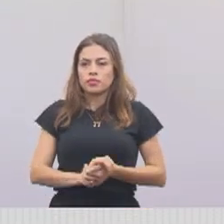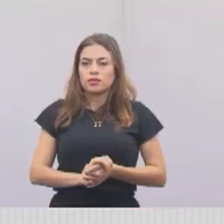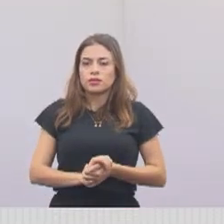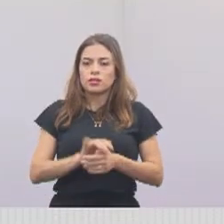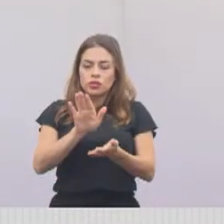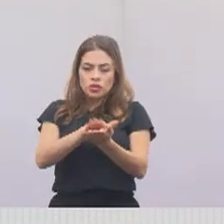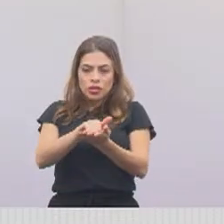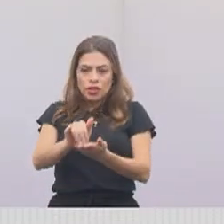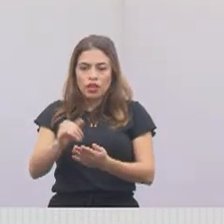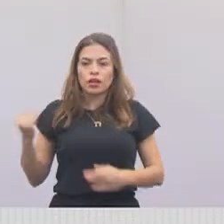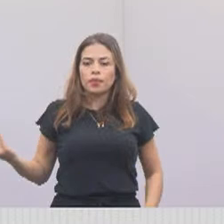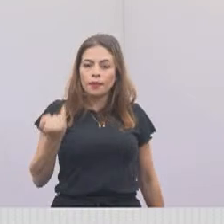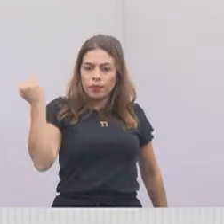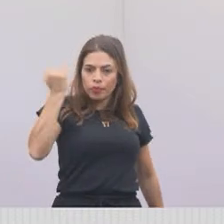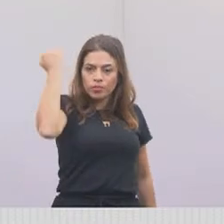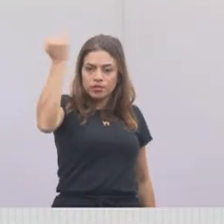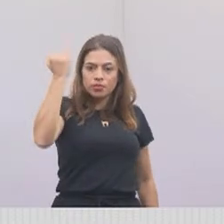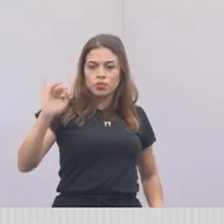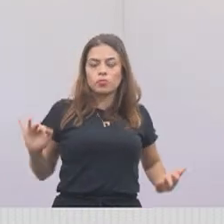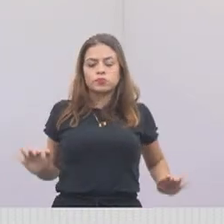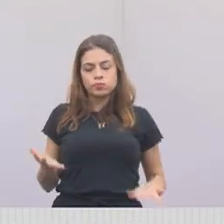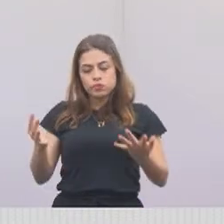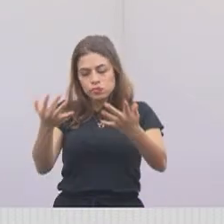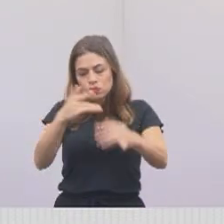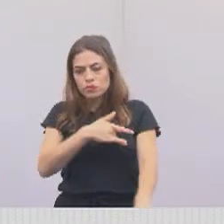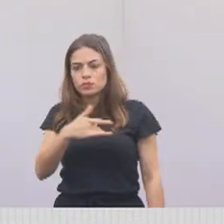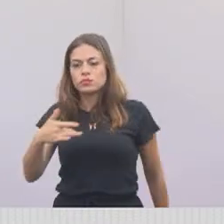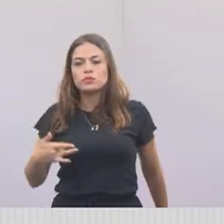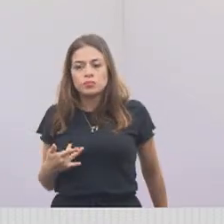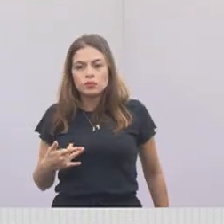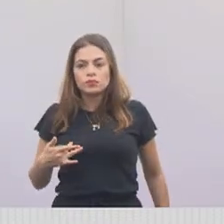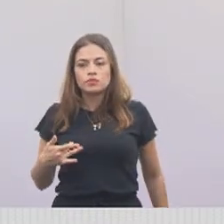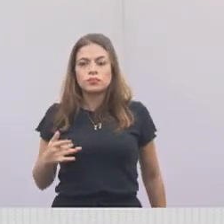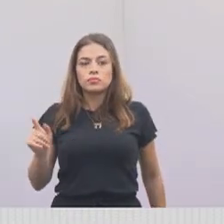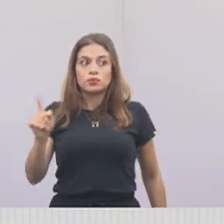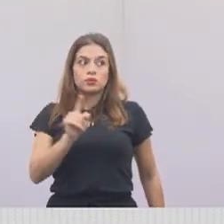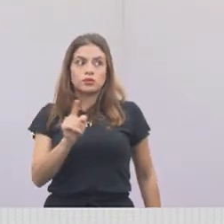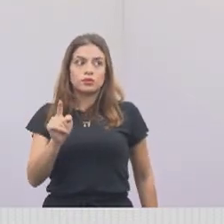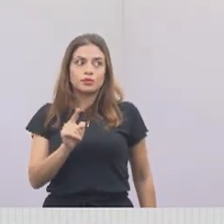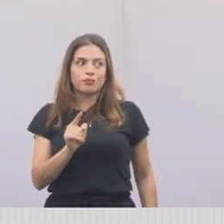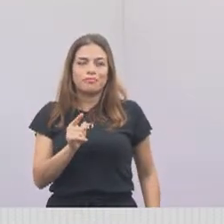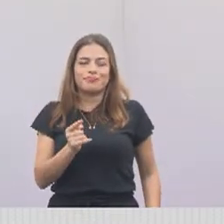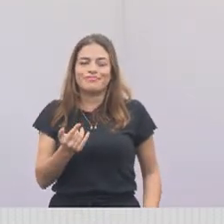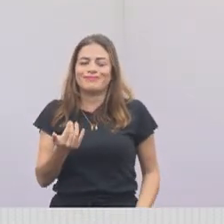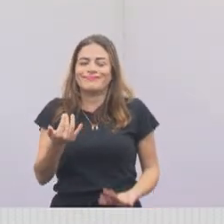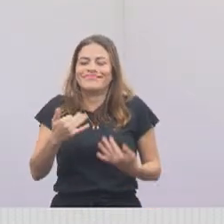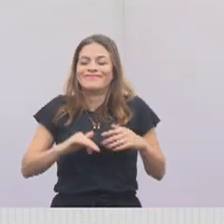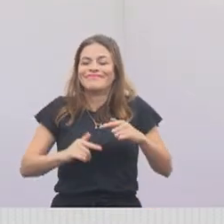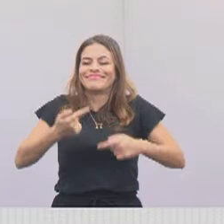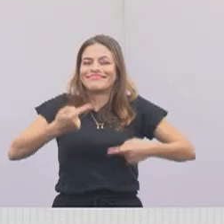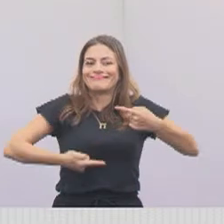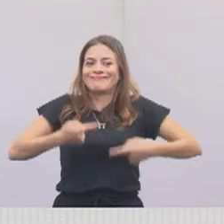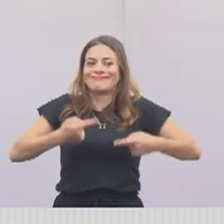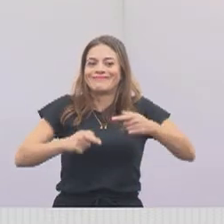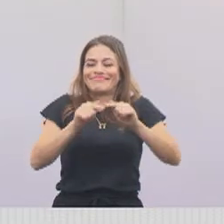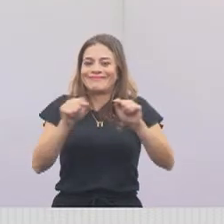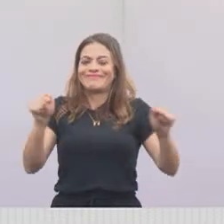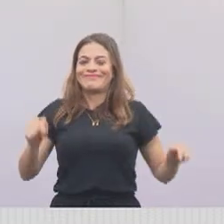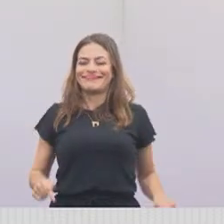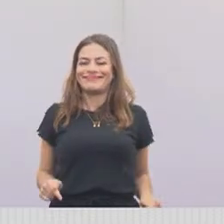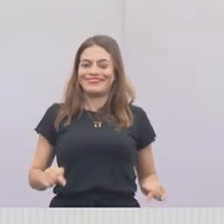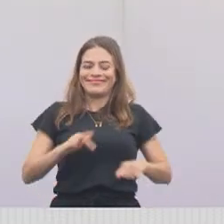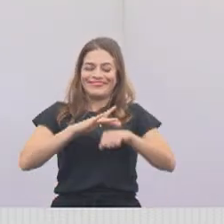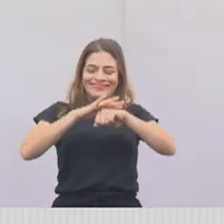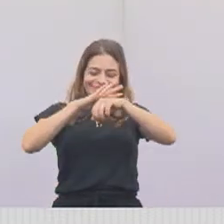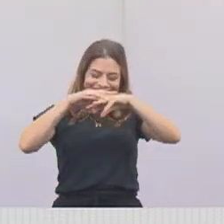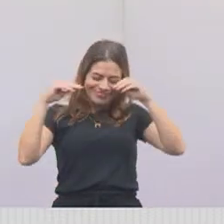sempre a gente pensar na promoção de saúde, né, e não, né, na política pública direcionada à cura de